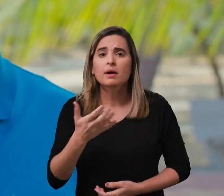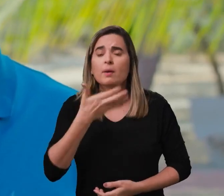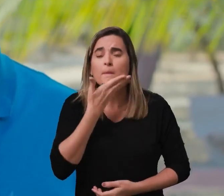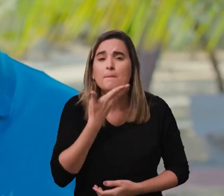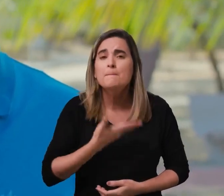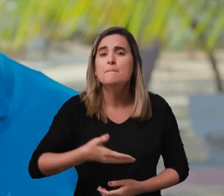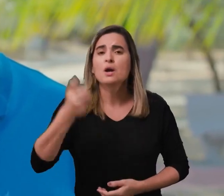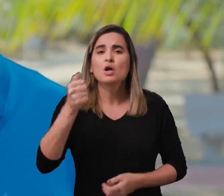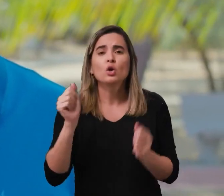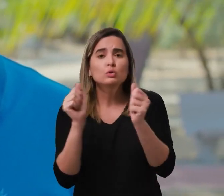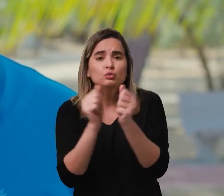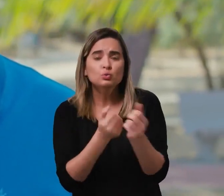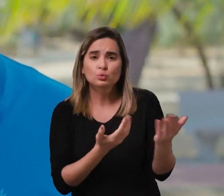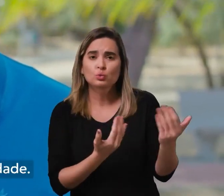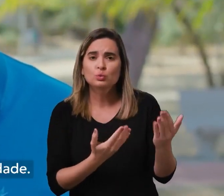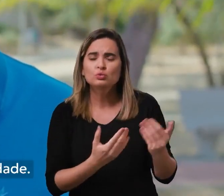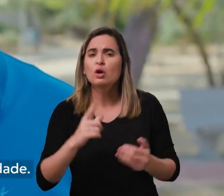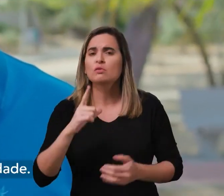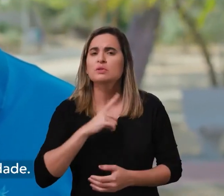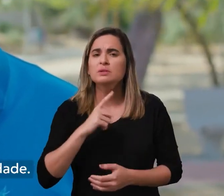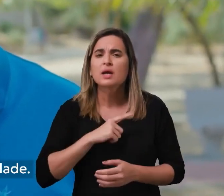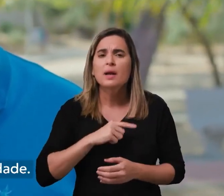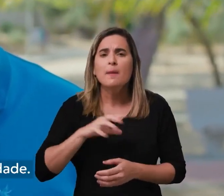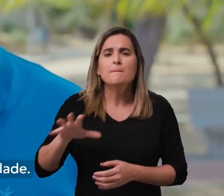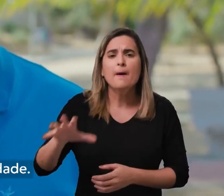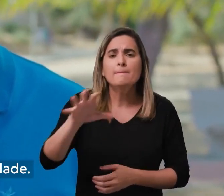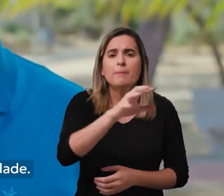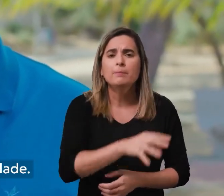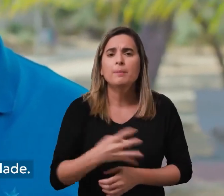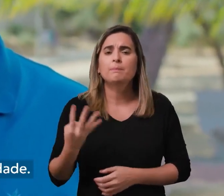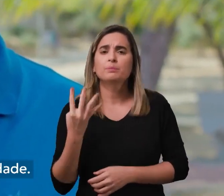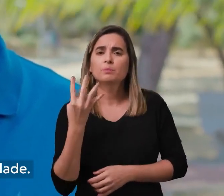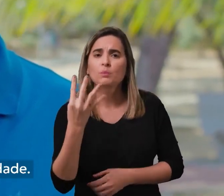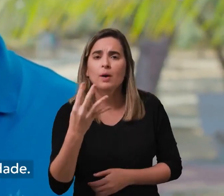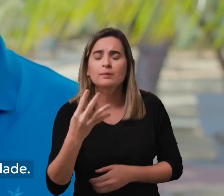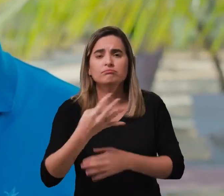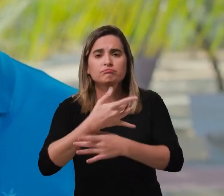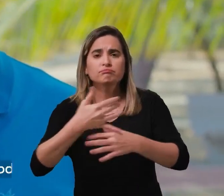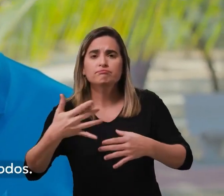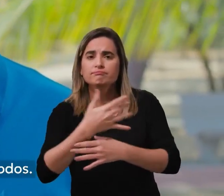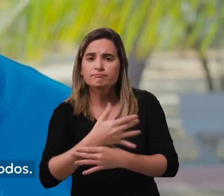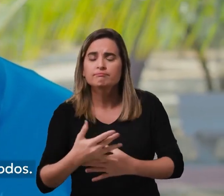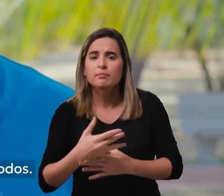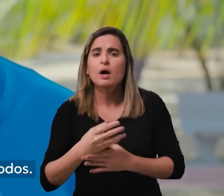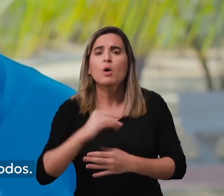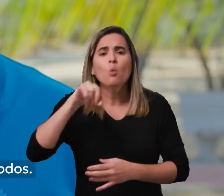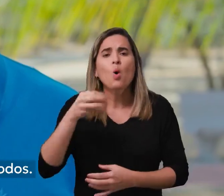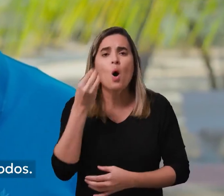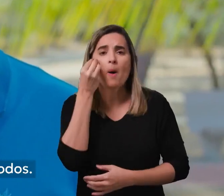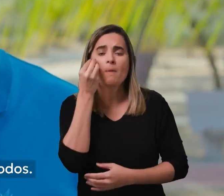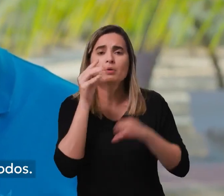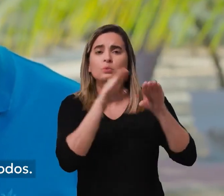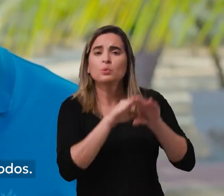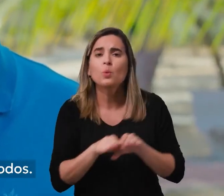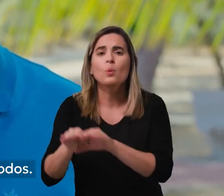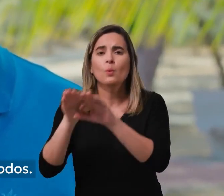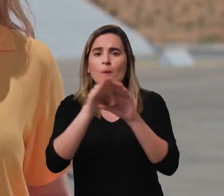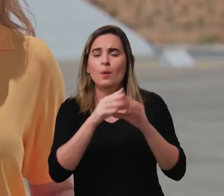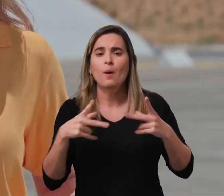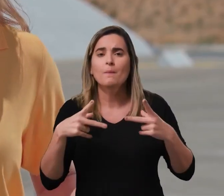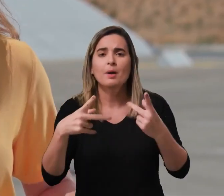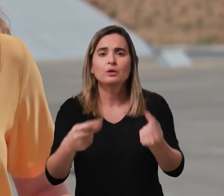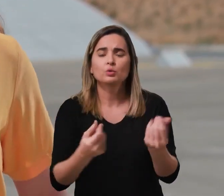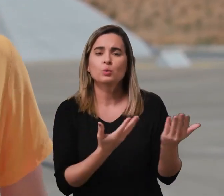realizar junto com os jovens tem ações nas 4 zonas da cidade, com oportunidades iguais para